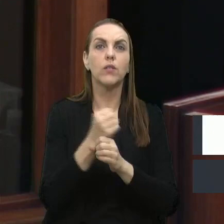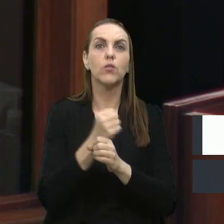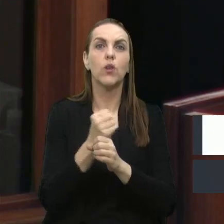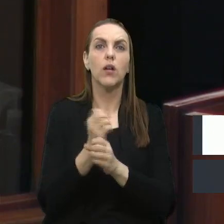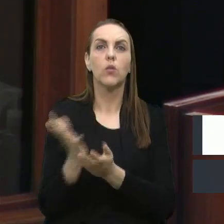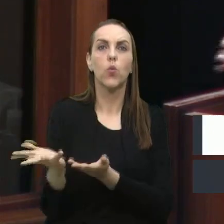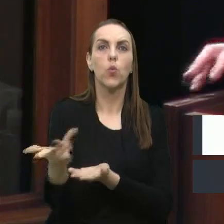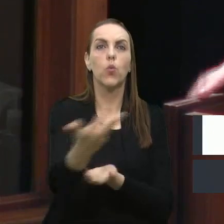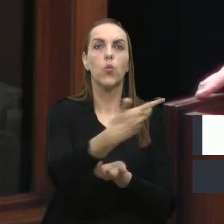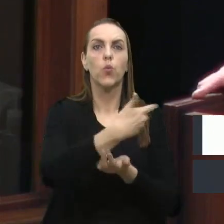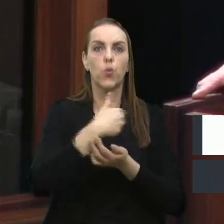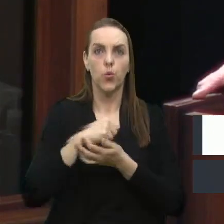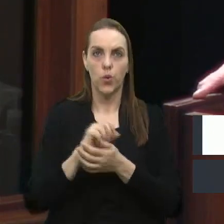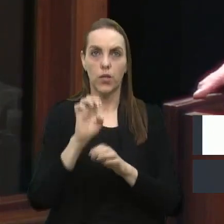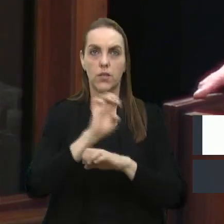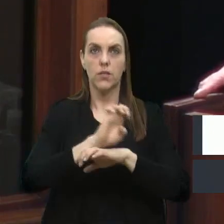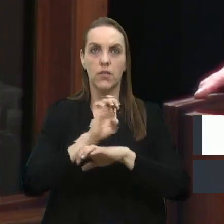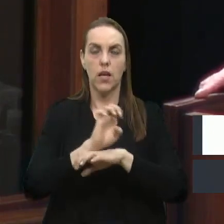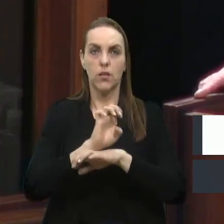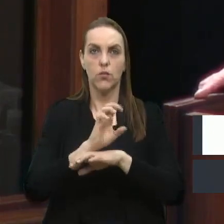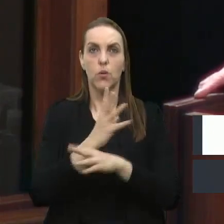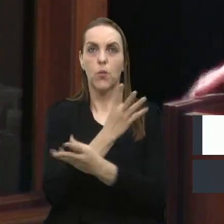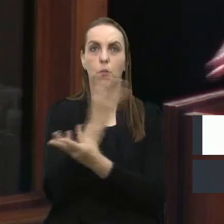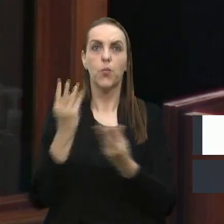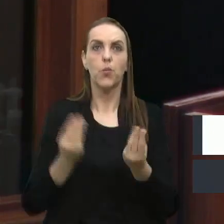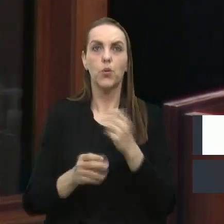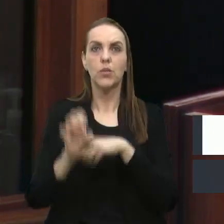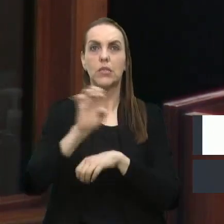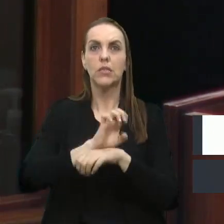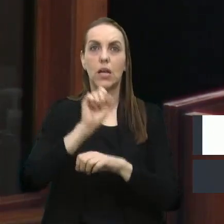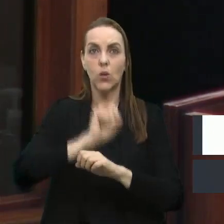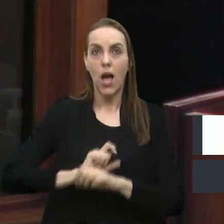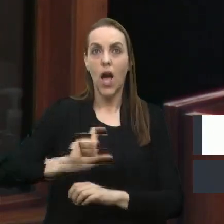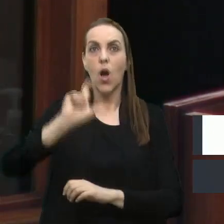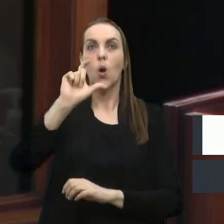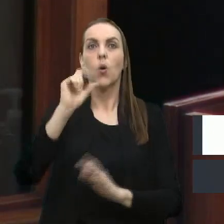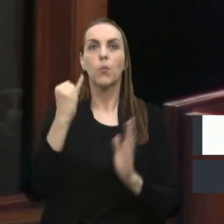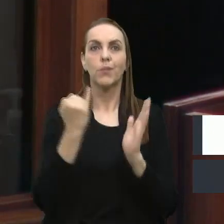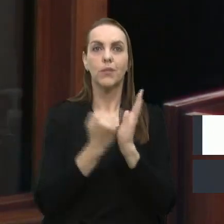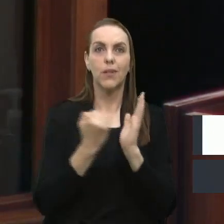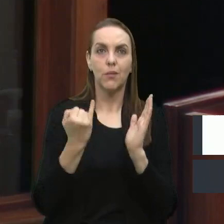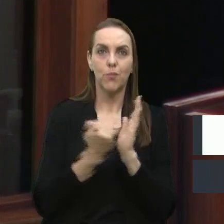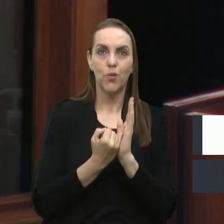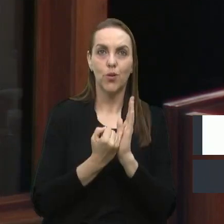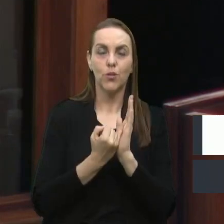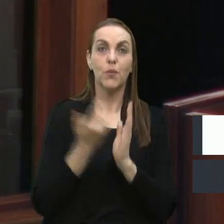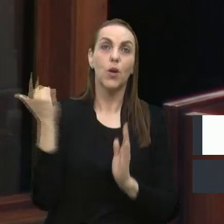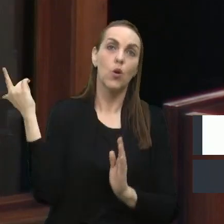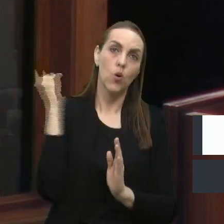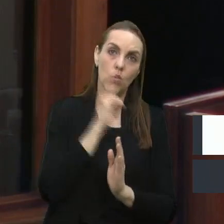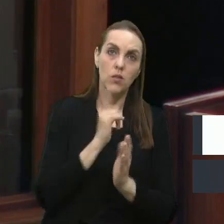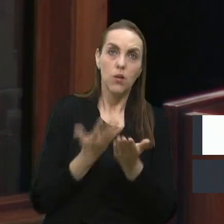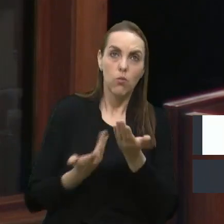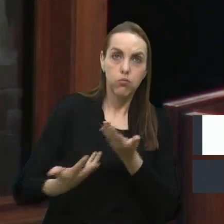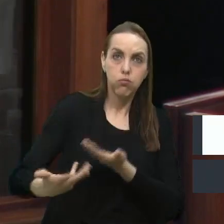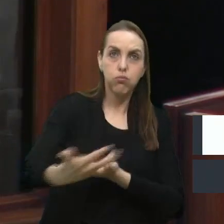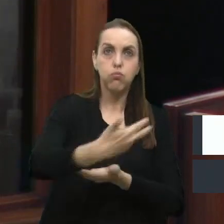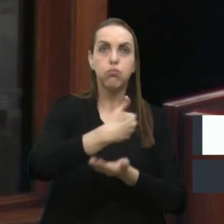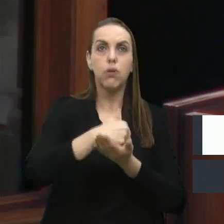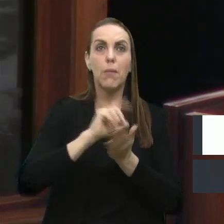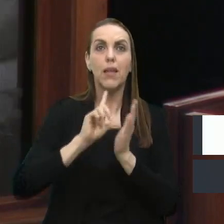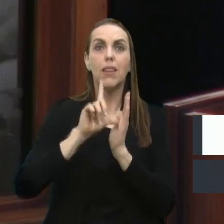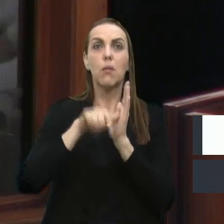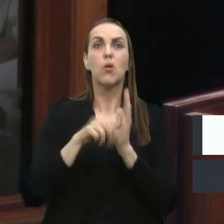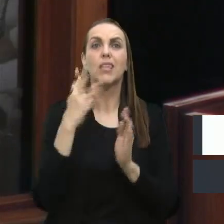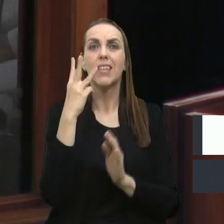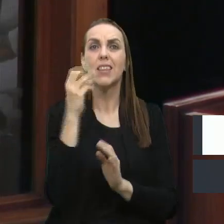estados. Então, muitos estados vão ter que aumentar impostos para aumentar a arrecadação para depois, nos próximos 30 anos